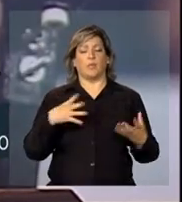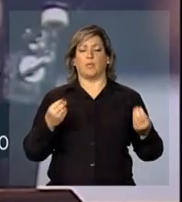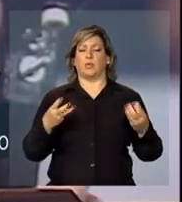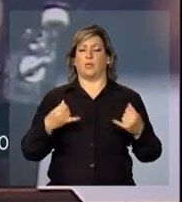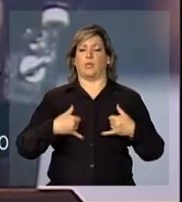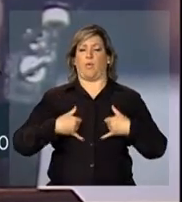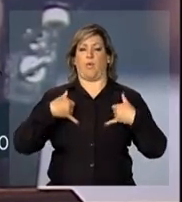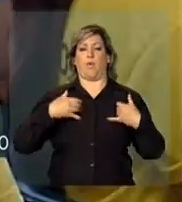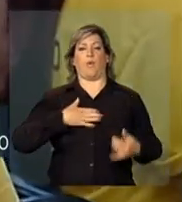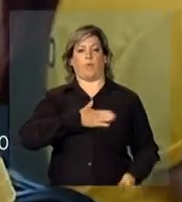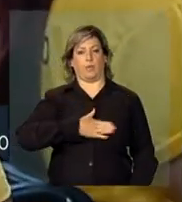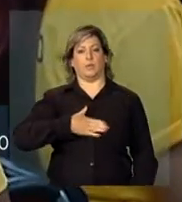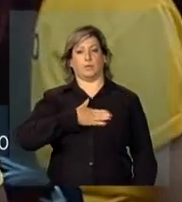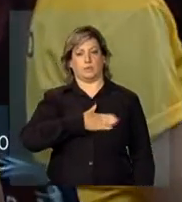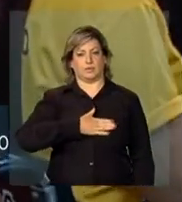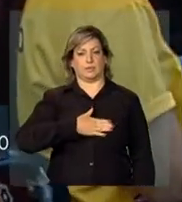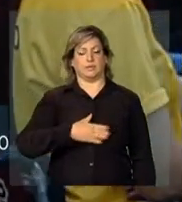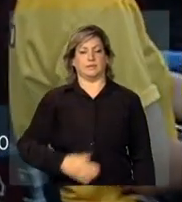orgulho